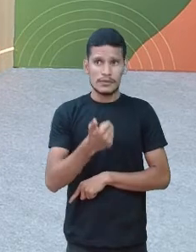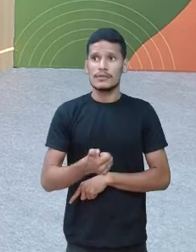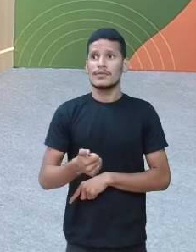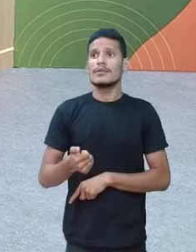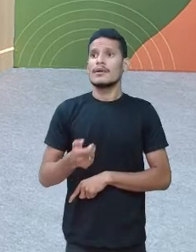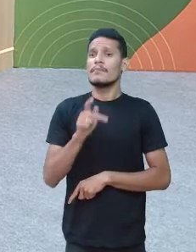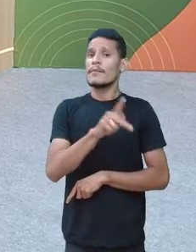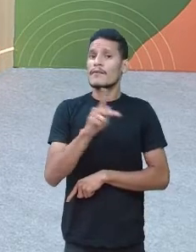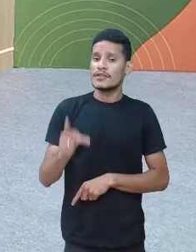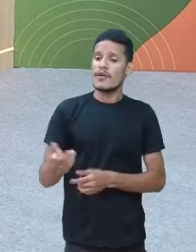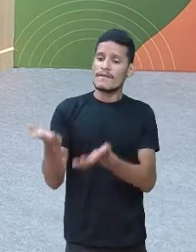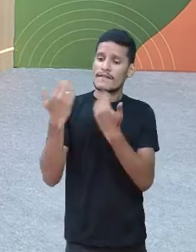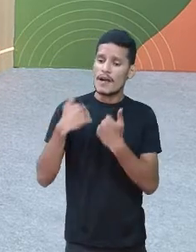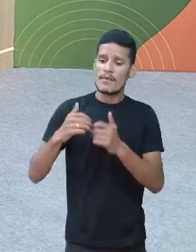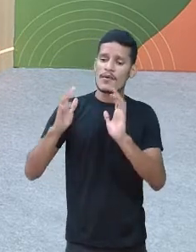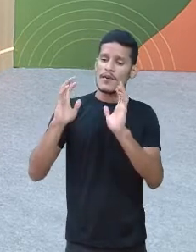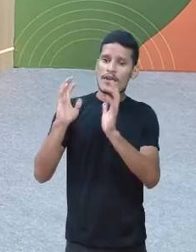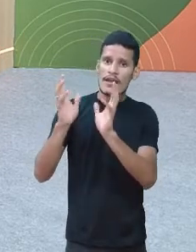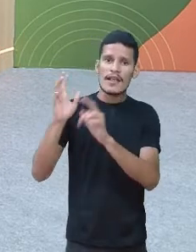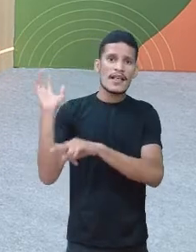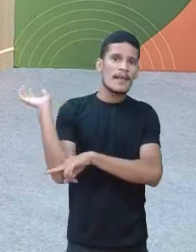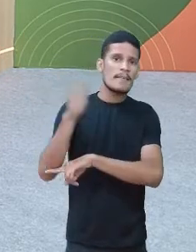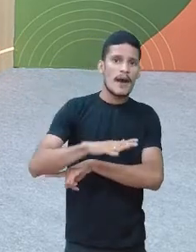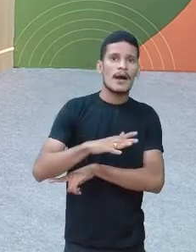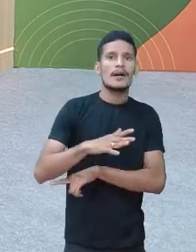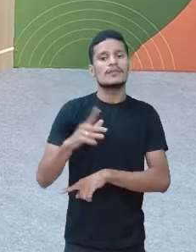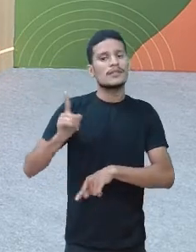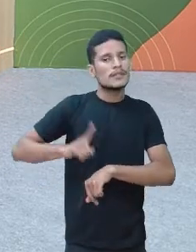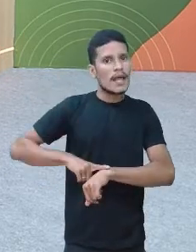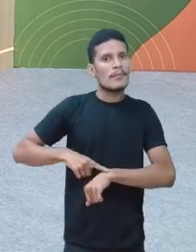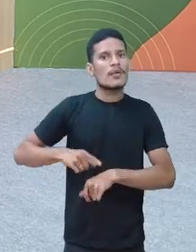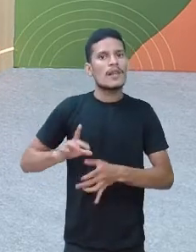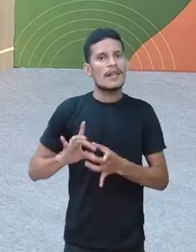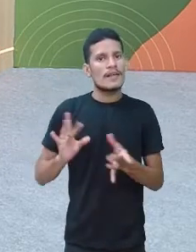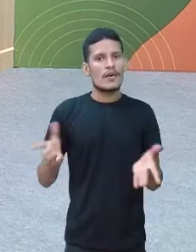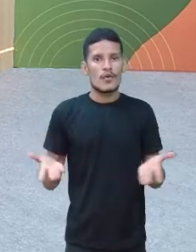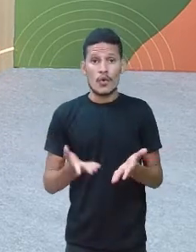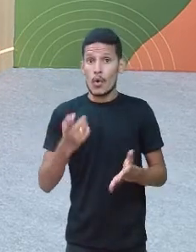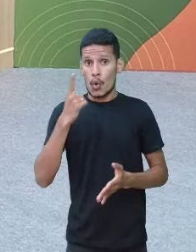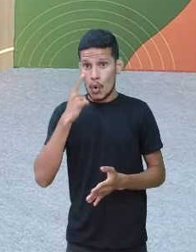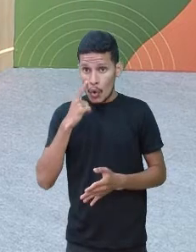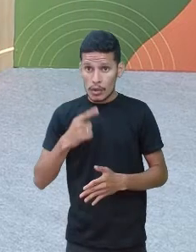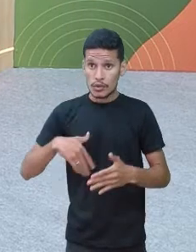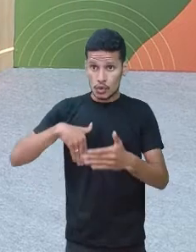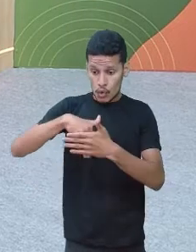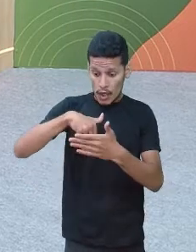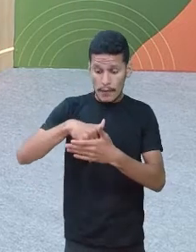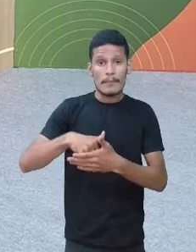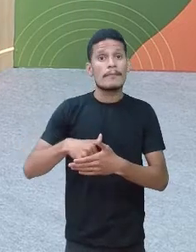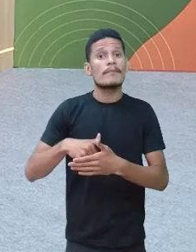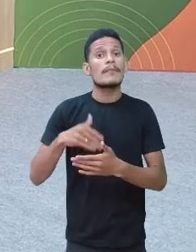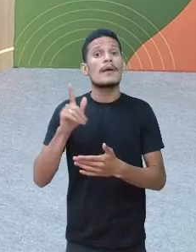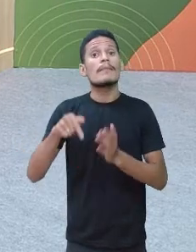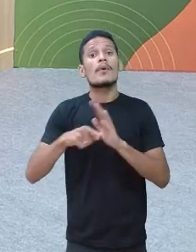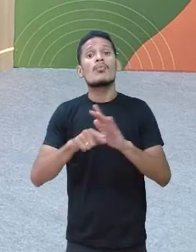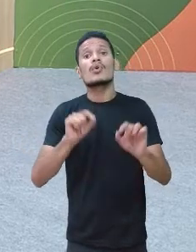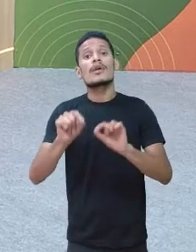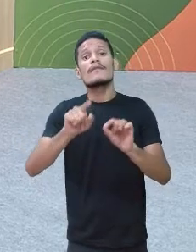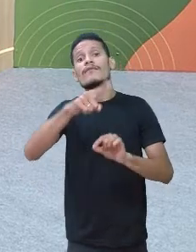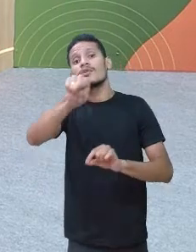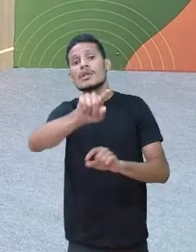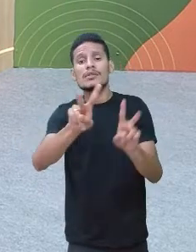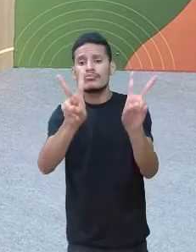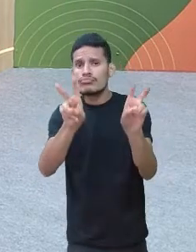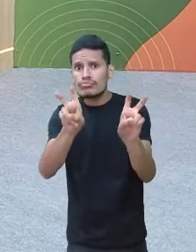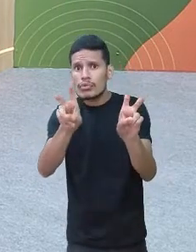Professor, vamos jogar queimado, tem tempo livre hoje? Né? E eu botei o jogar bola, entre aspas, porque isso é um termo que vocês usam muito para